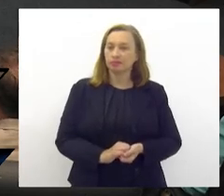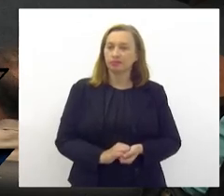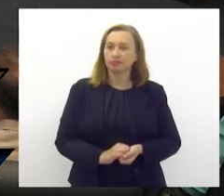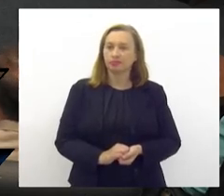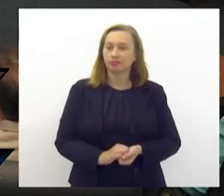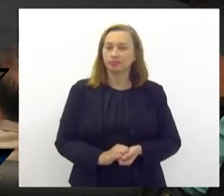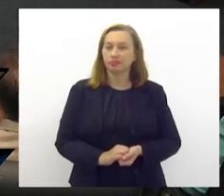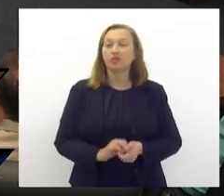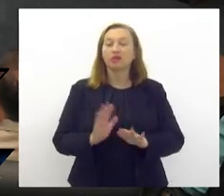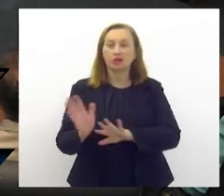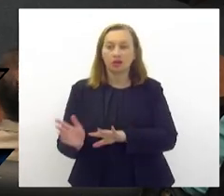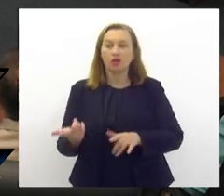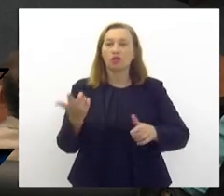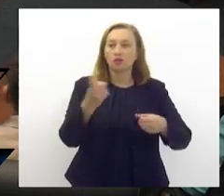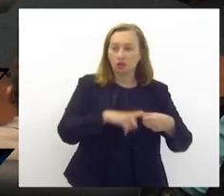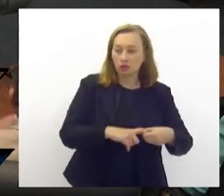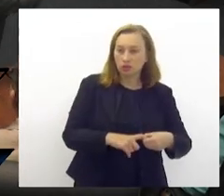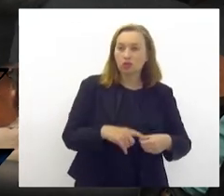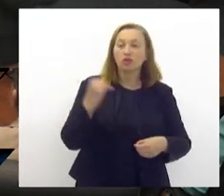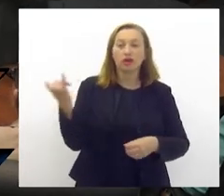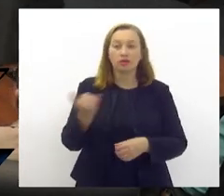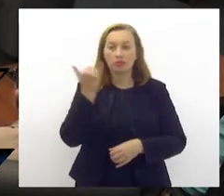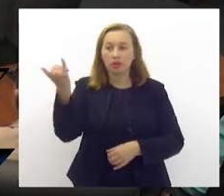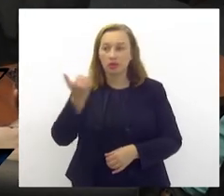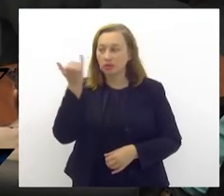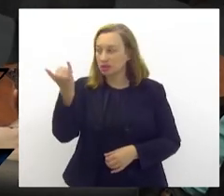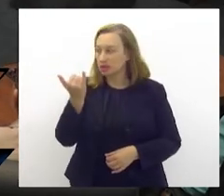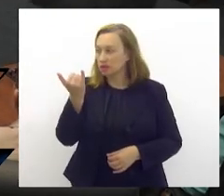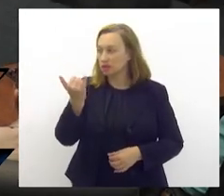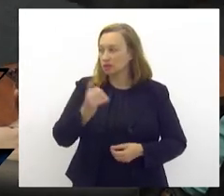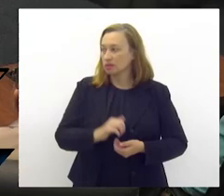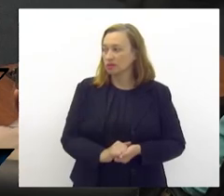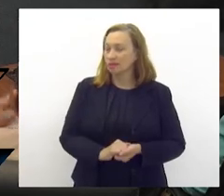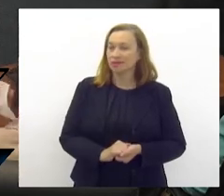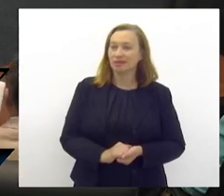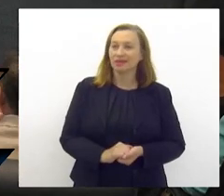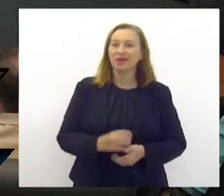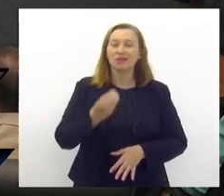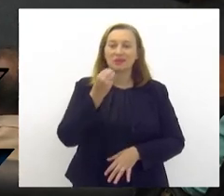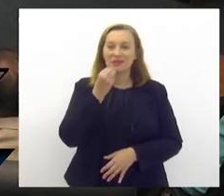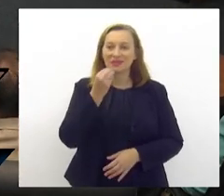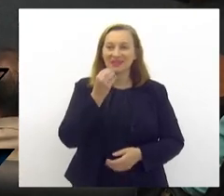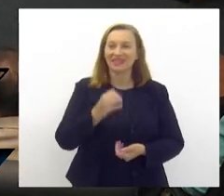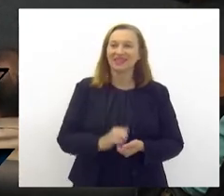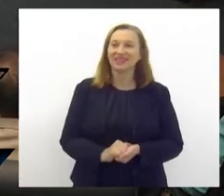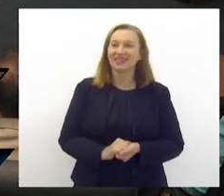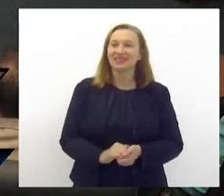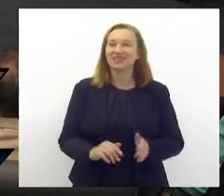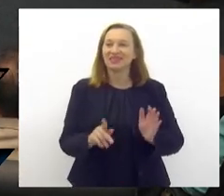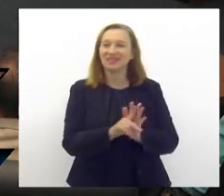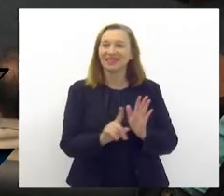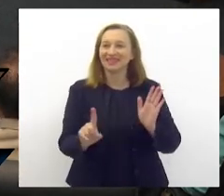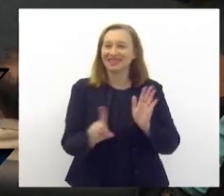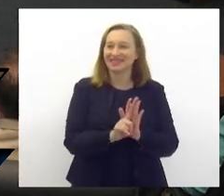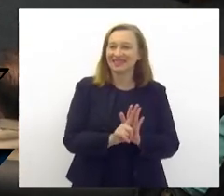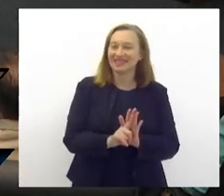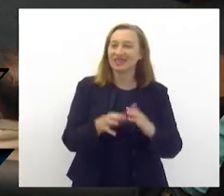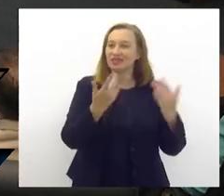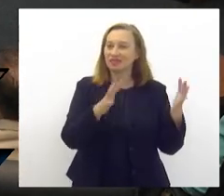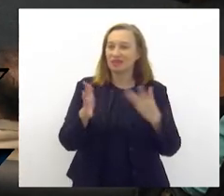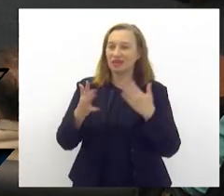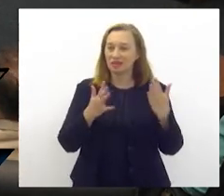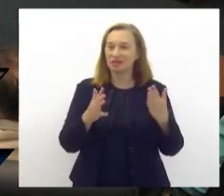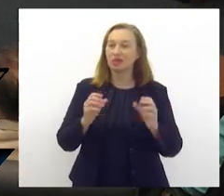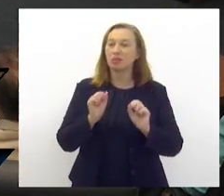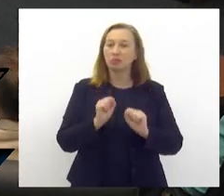de suma importância, vai abrir oportunidades. Então, foi muito acertado esse projeto de lei. Então, de parabéns todos os dois. E